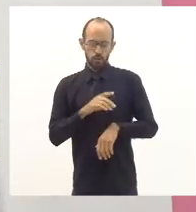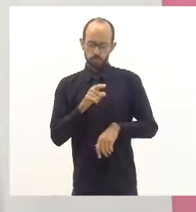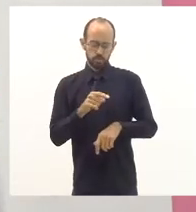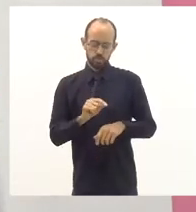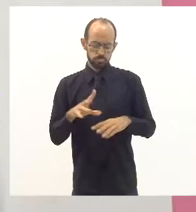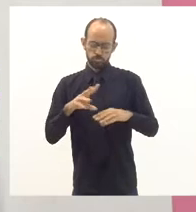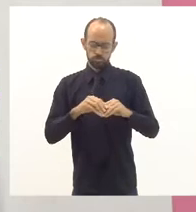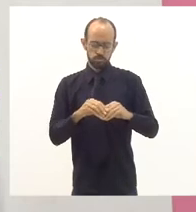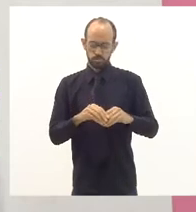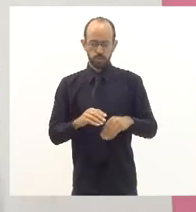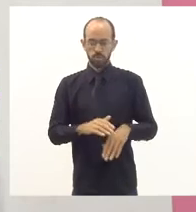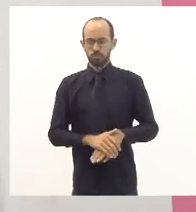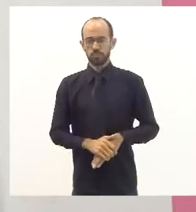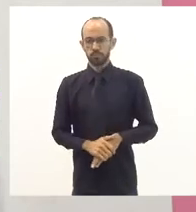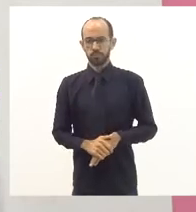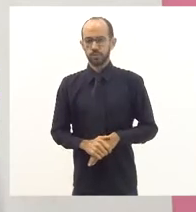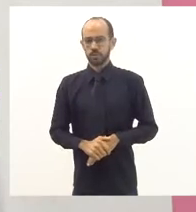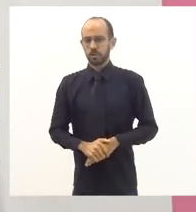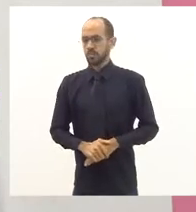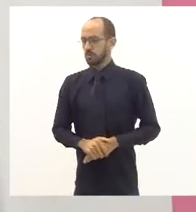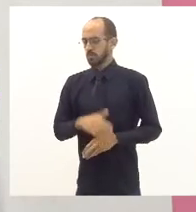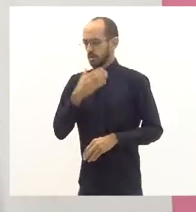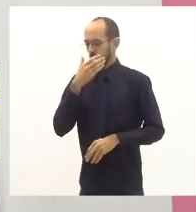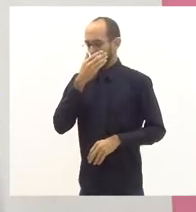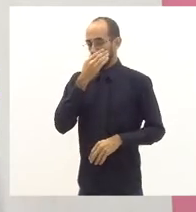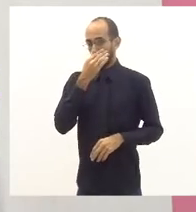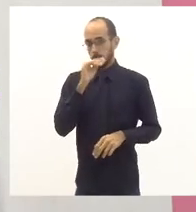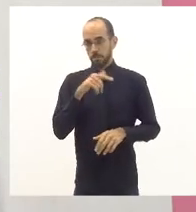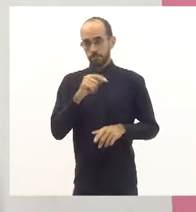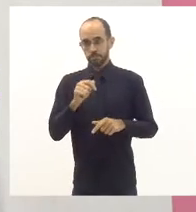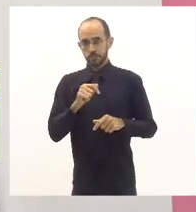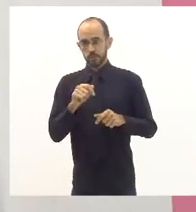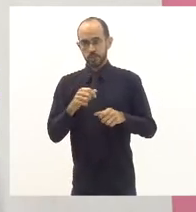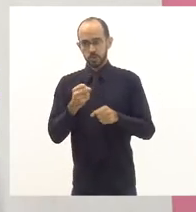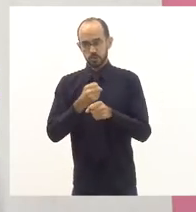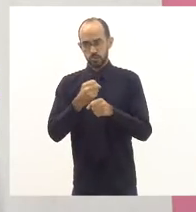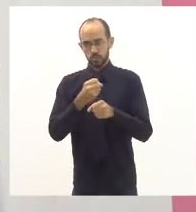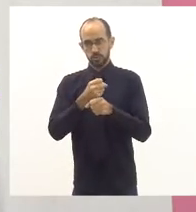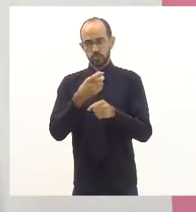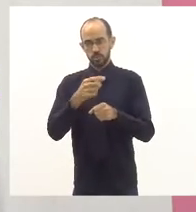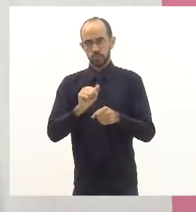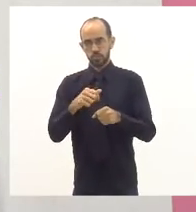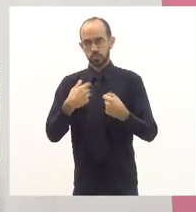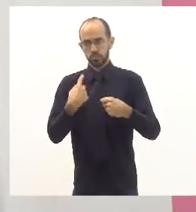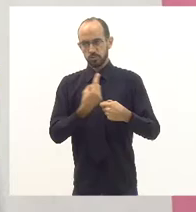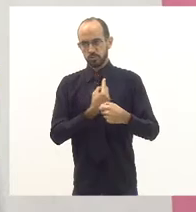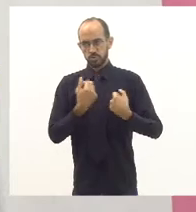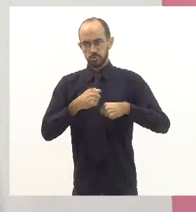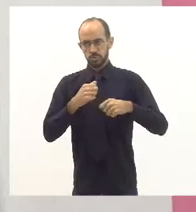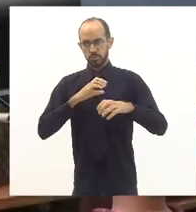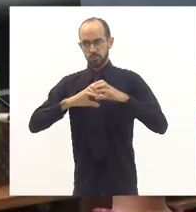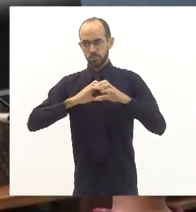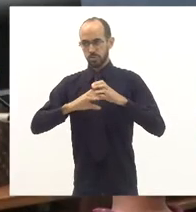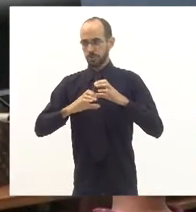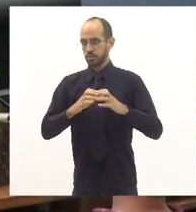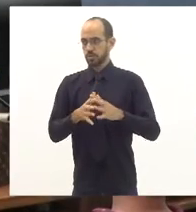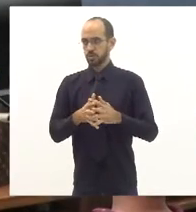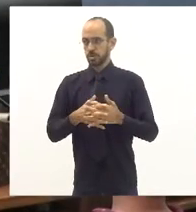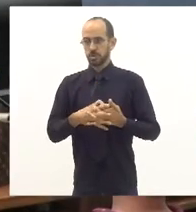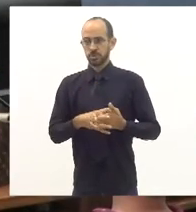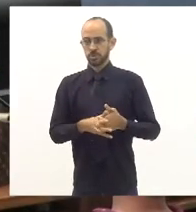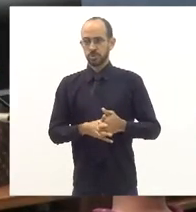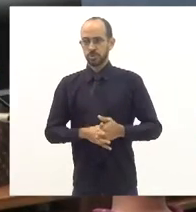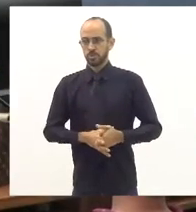para acrescentar, mesmo nesse processo ainda de construção, que a gente precisa manter o diálogo contínuo, tá bom?